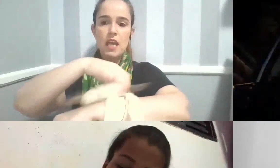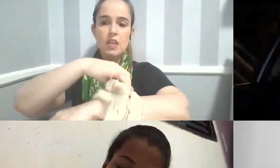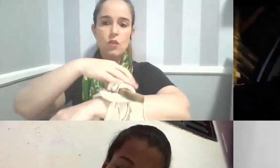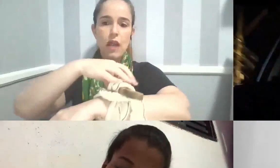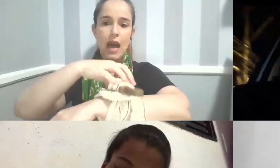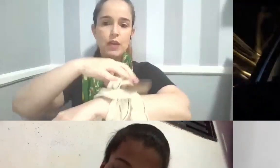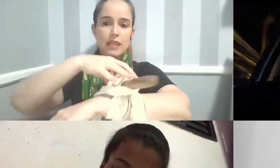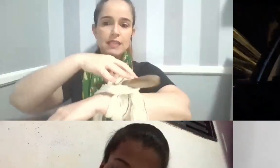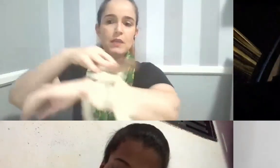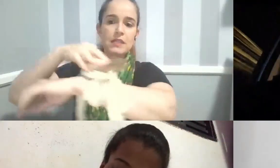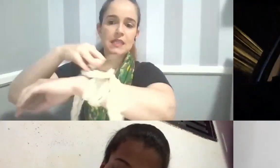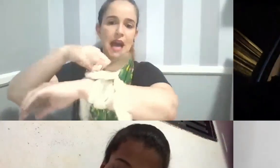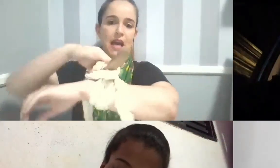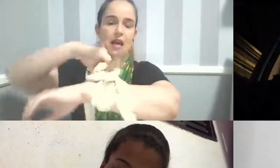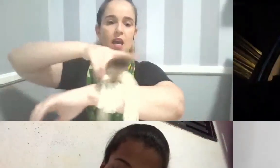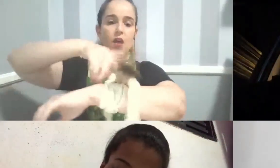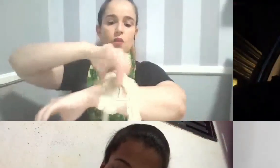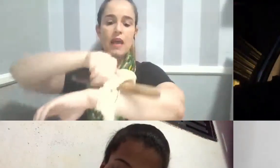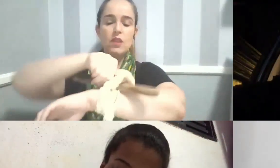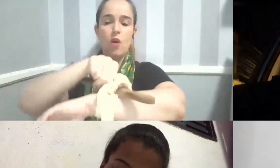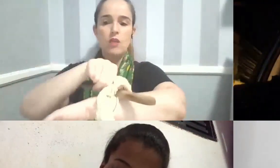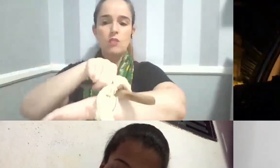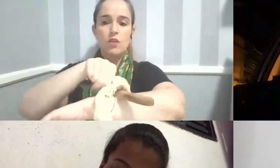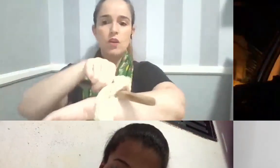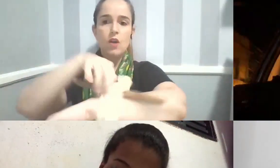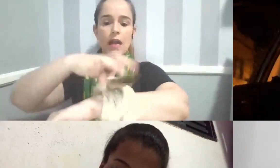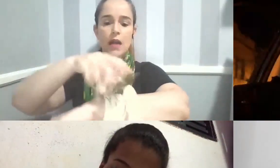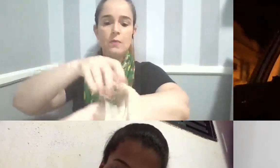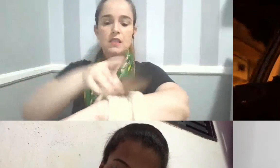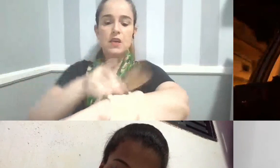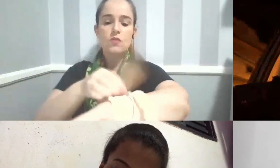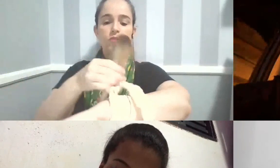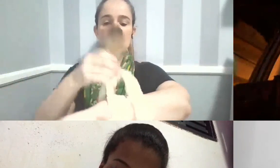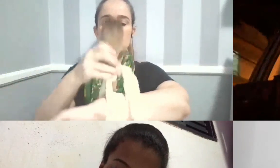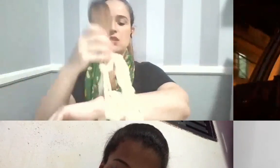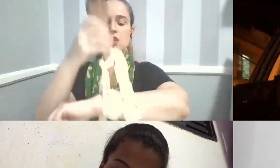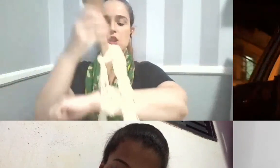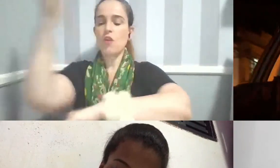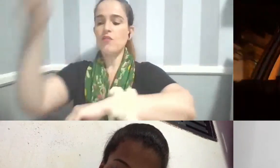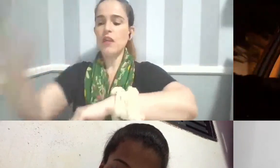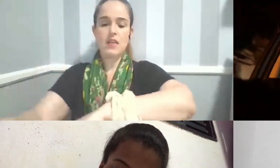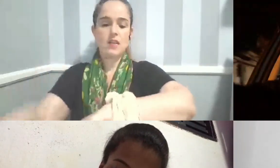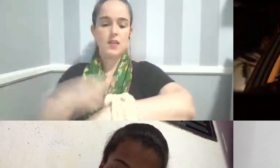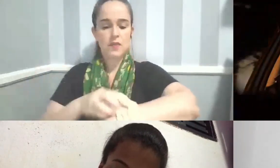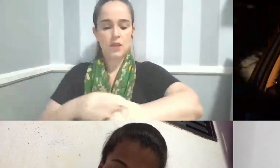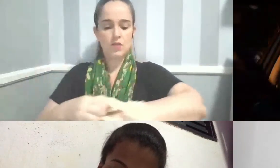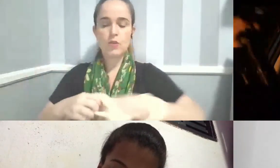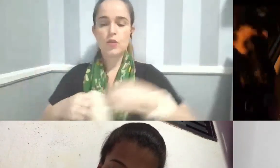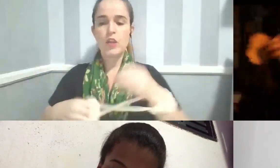o torniquete do lugar, porque se eu precisar, eu retorno com aquela pressão de novo